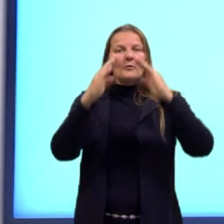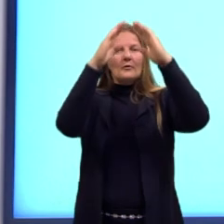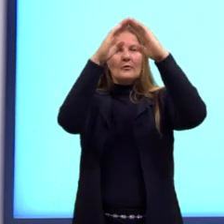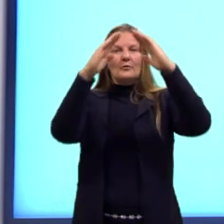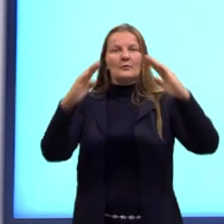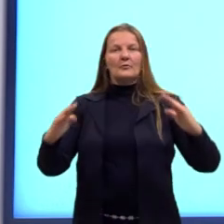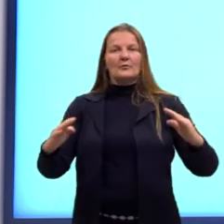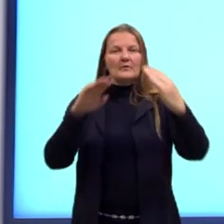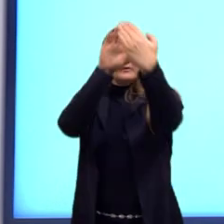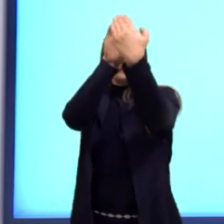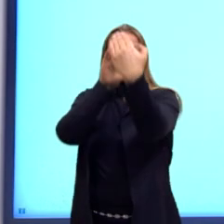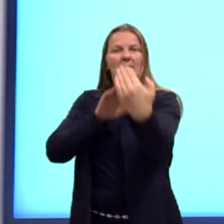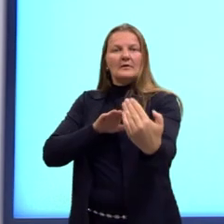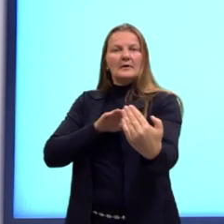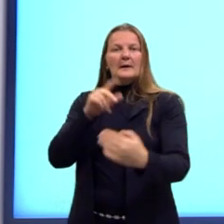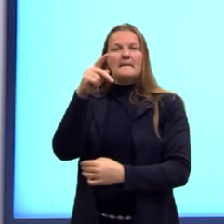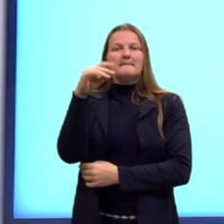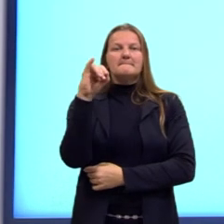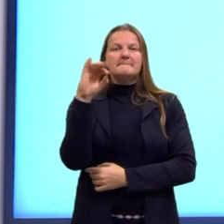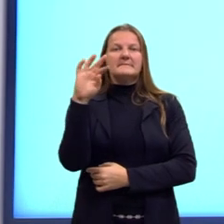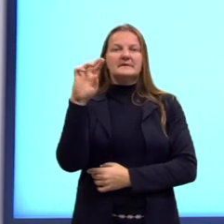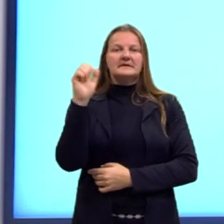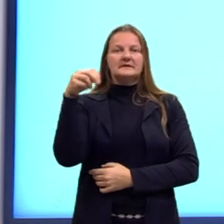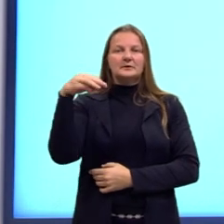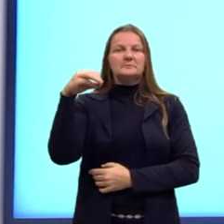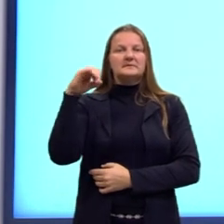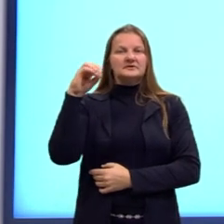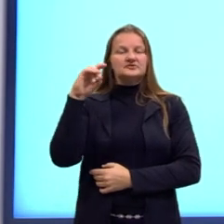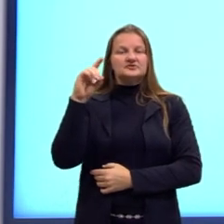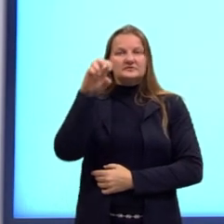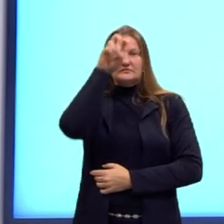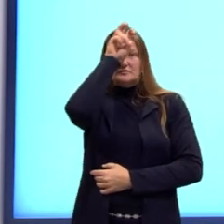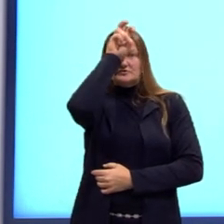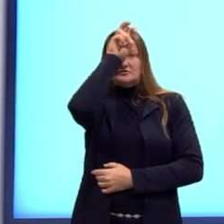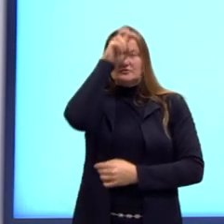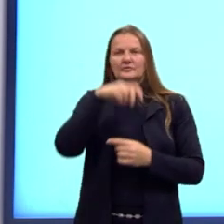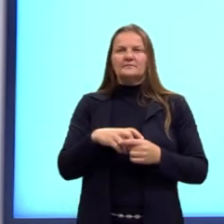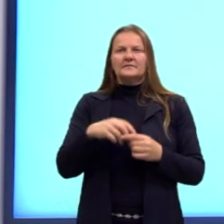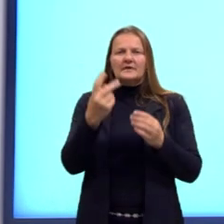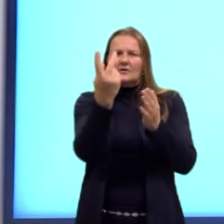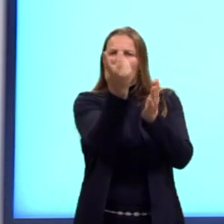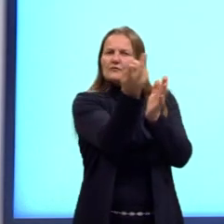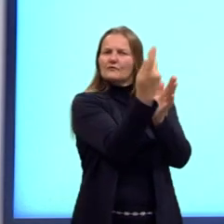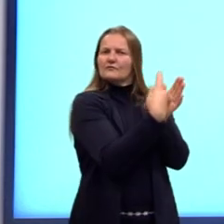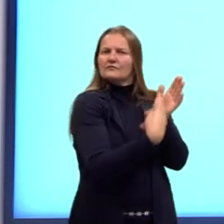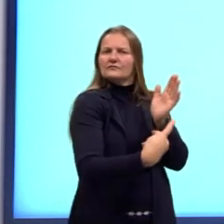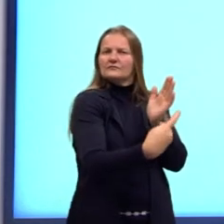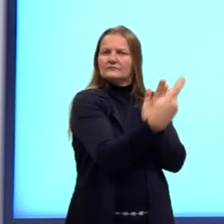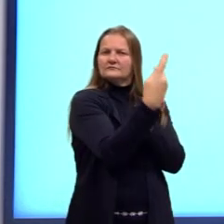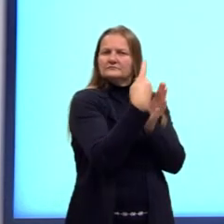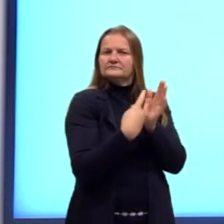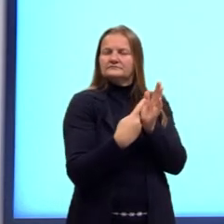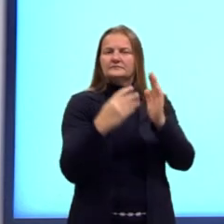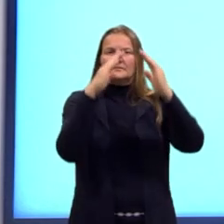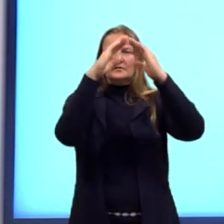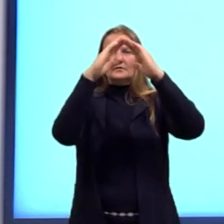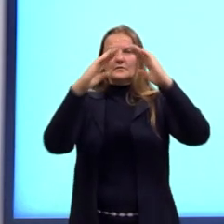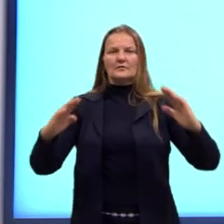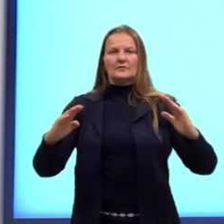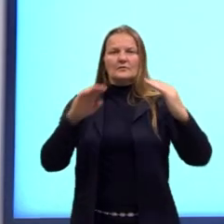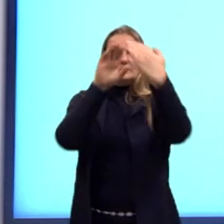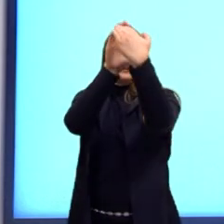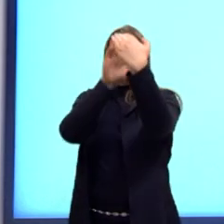de Quéops e aqui eu trouxe também para vocês a imagem que nós vamos visualizar enquanto